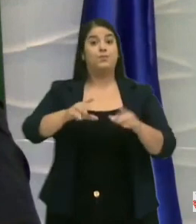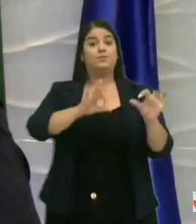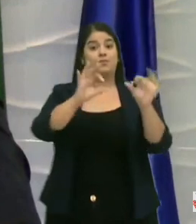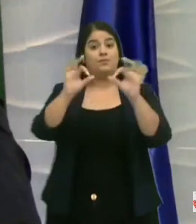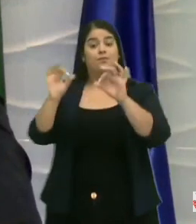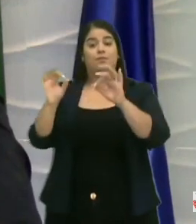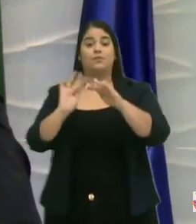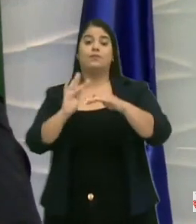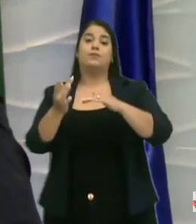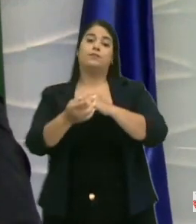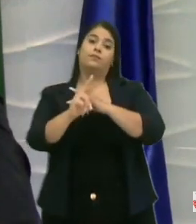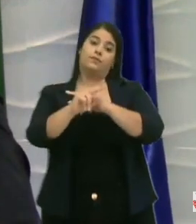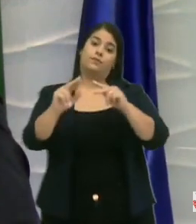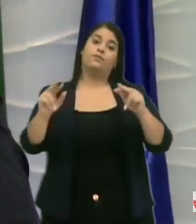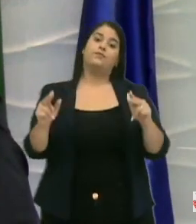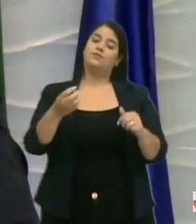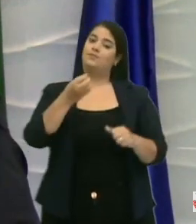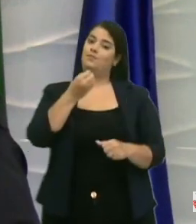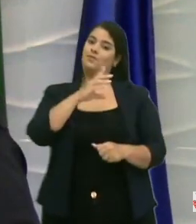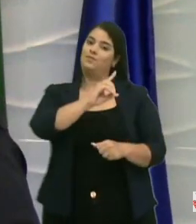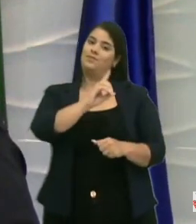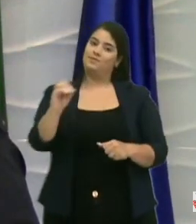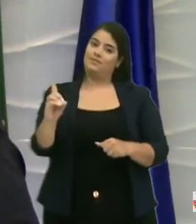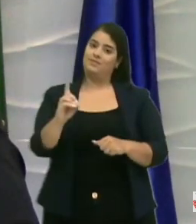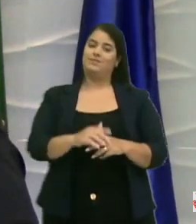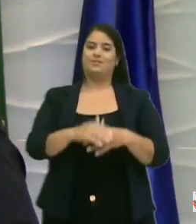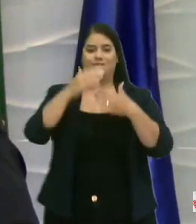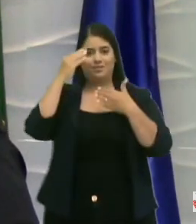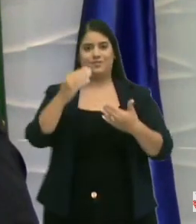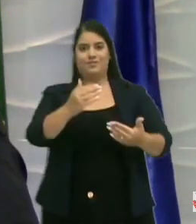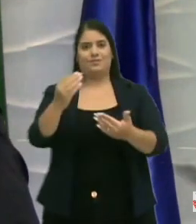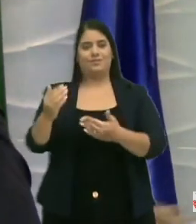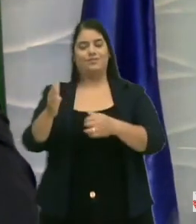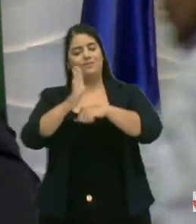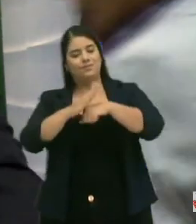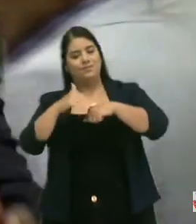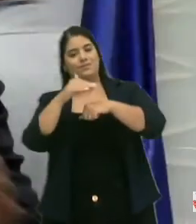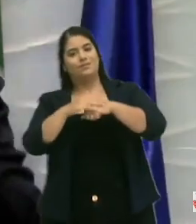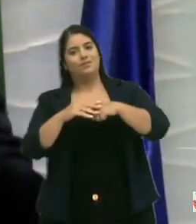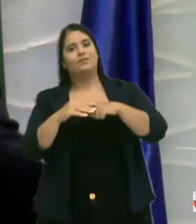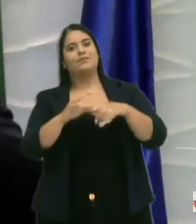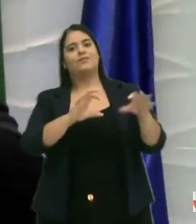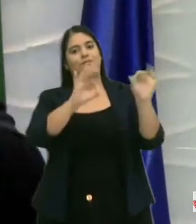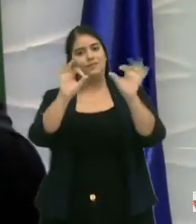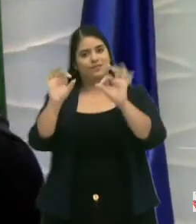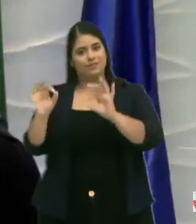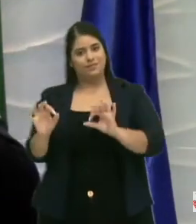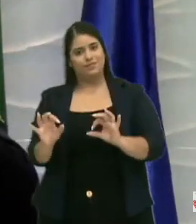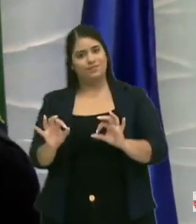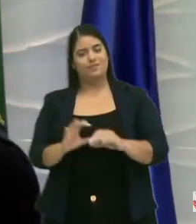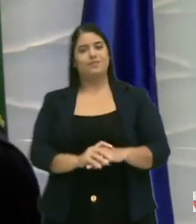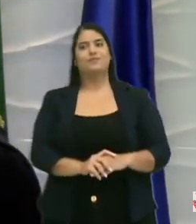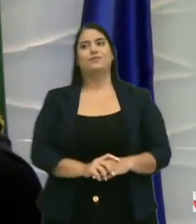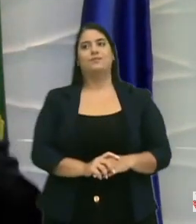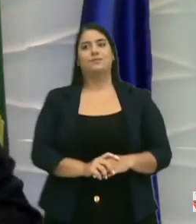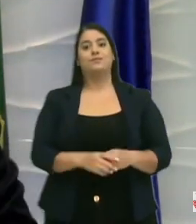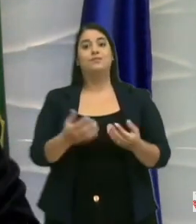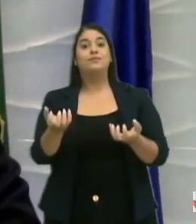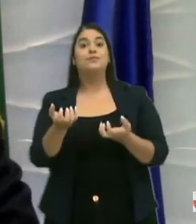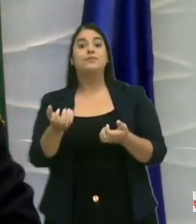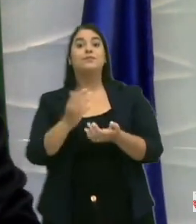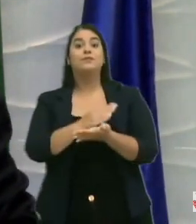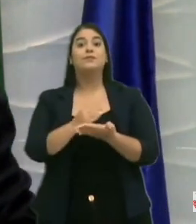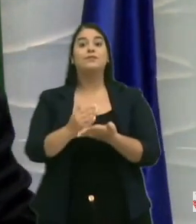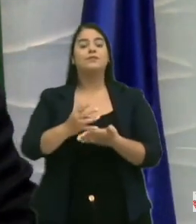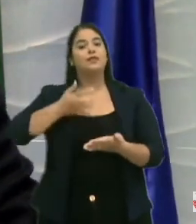redes sociais, nosso bom dia, obrigado pelo carinho da audiência. Quero iniciar minhas